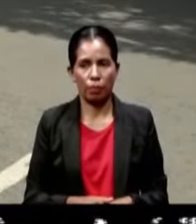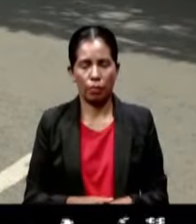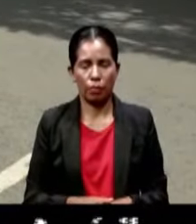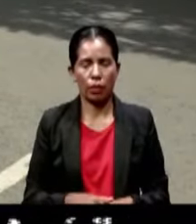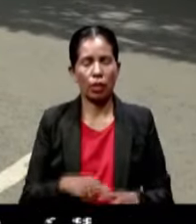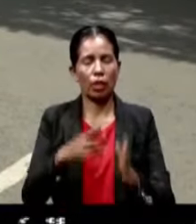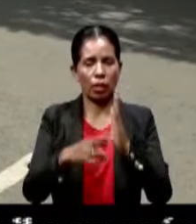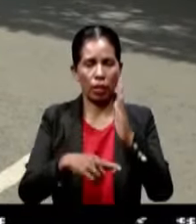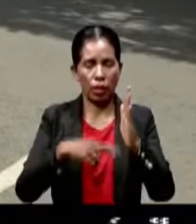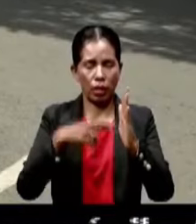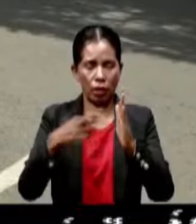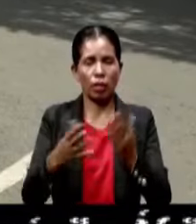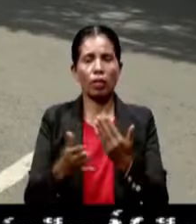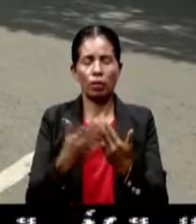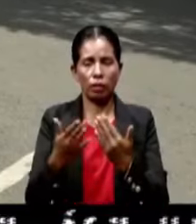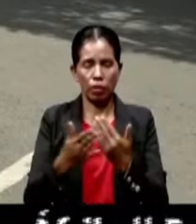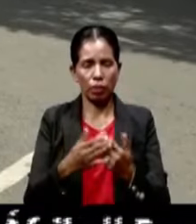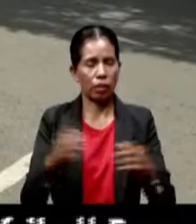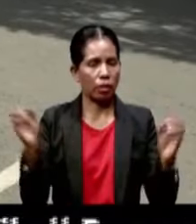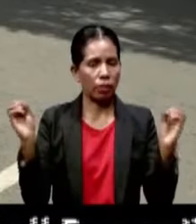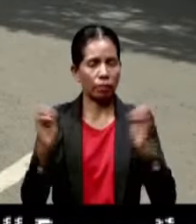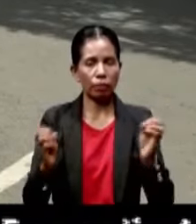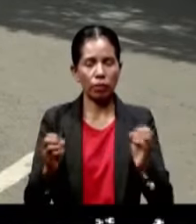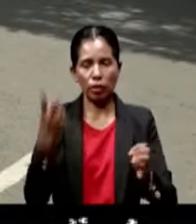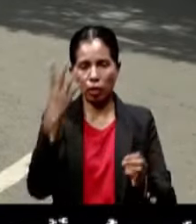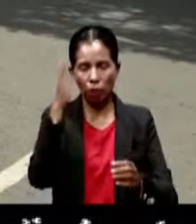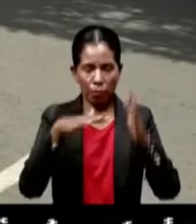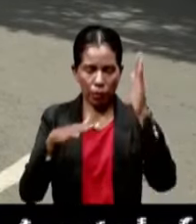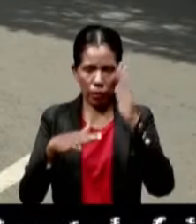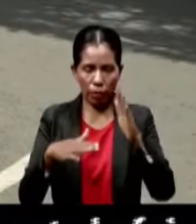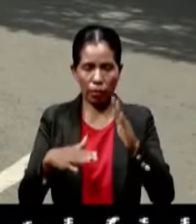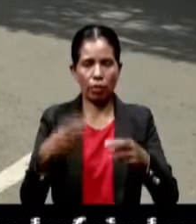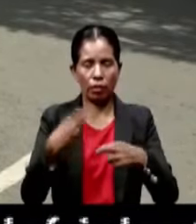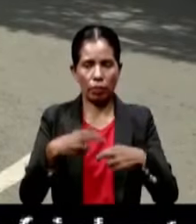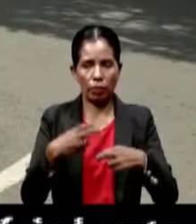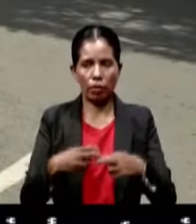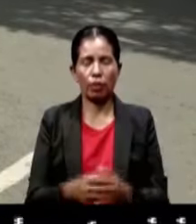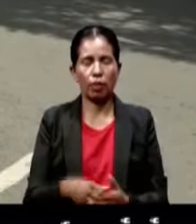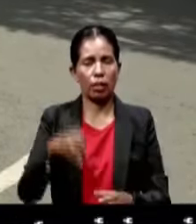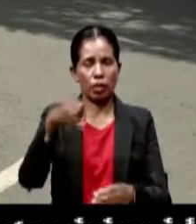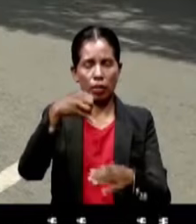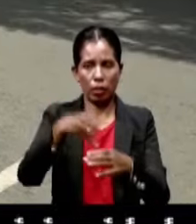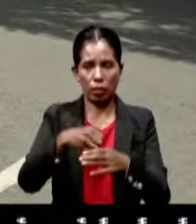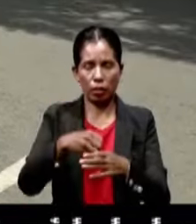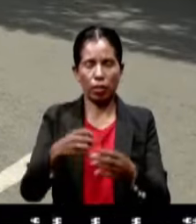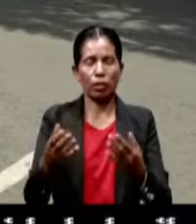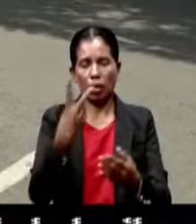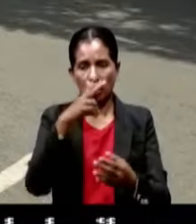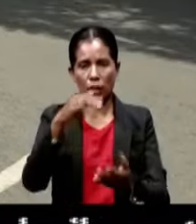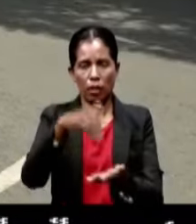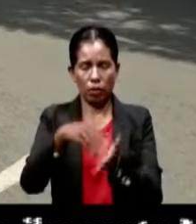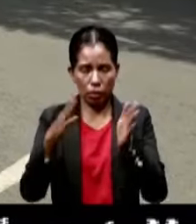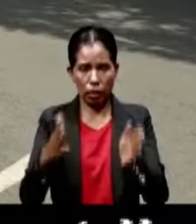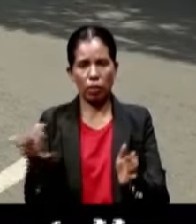Método nebe maka fácil se la resolve problema nebe maka difícil. Inclui atu resolve estudante sira